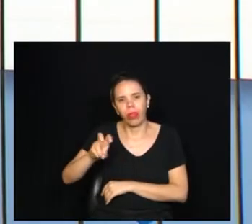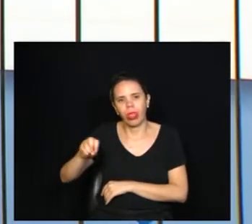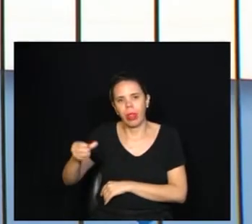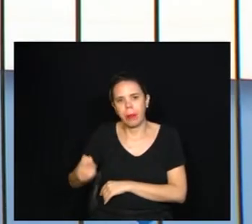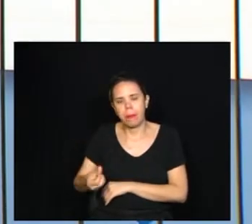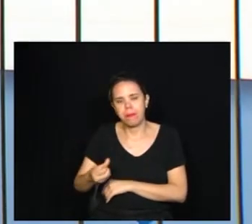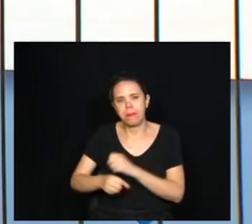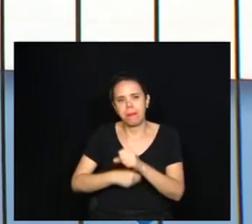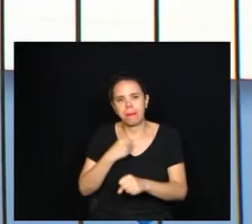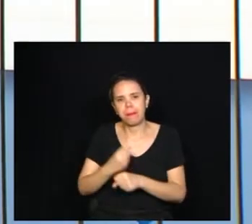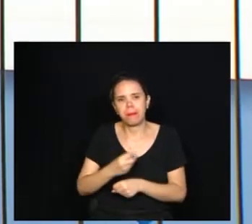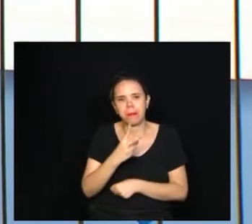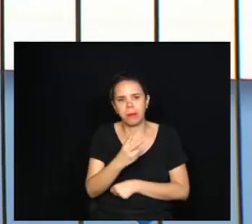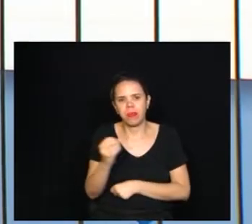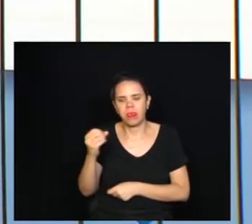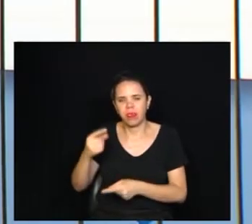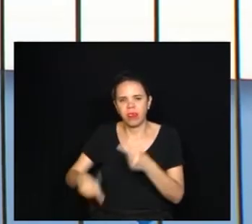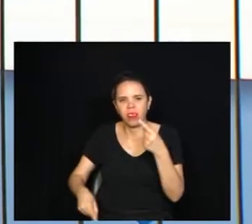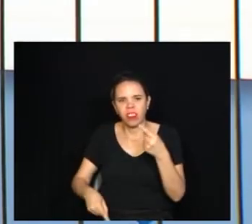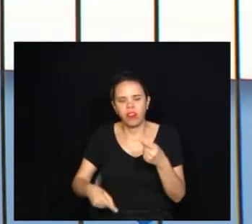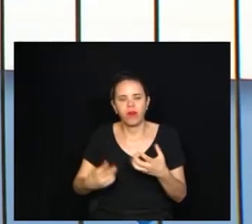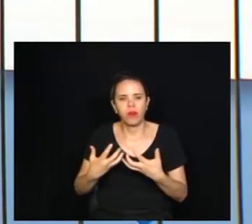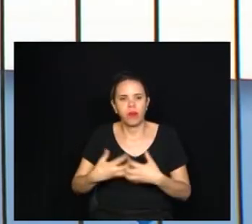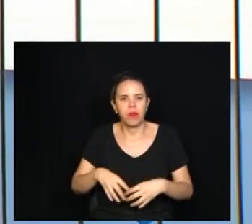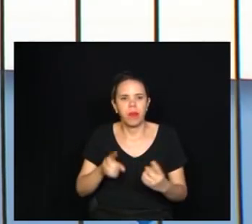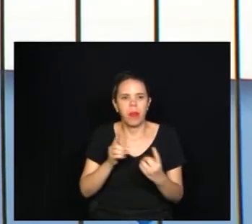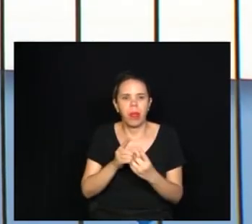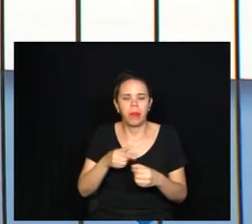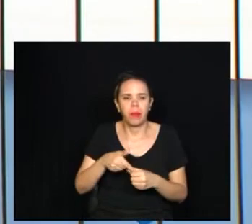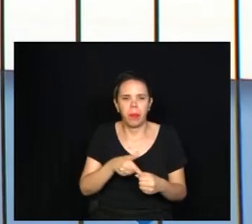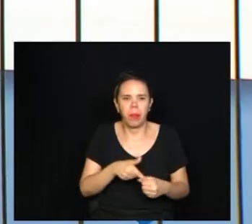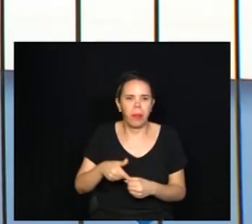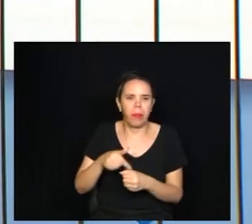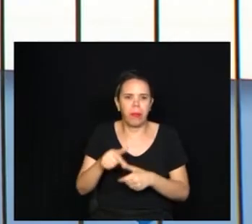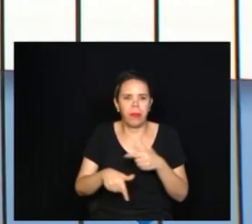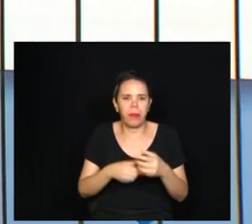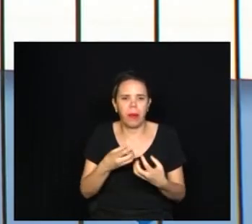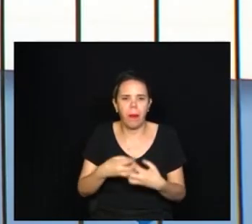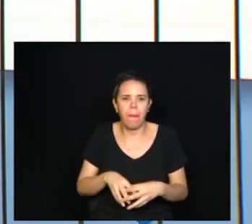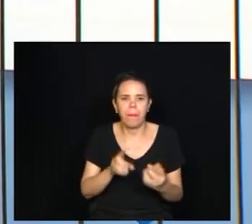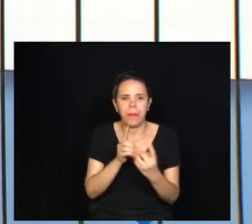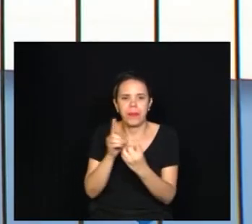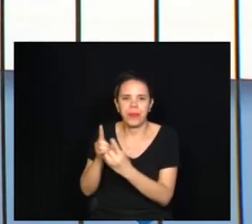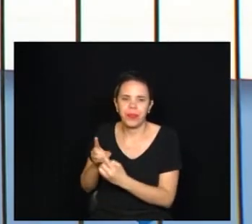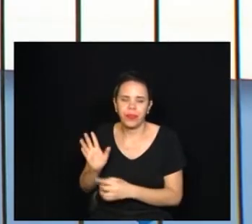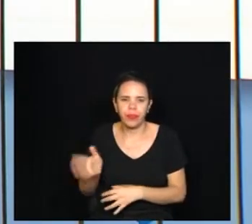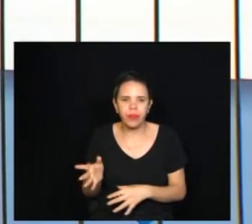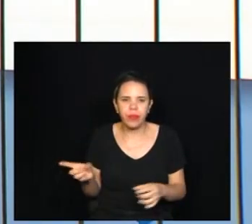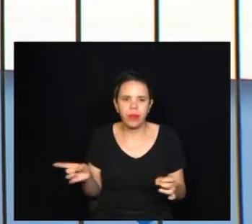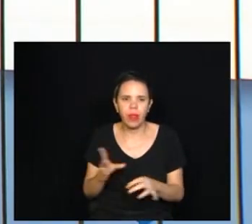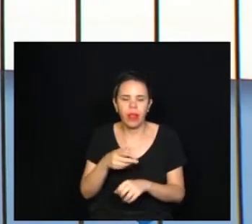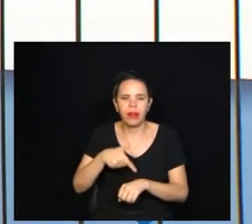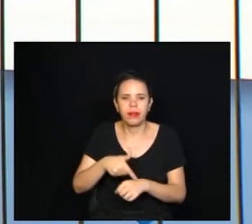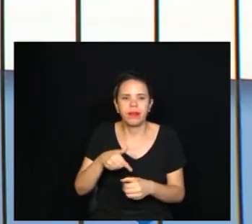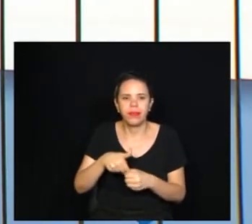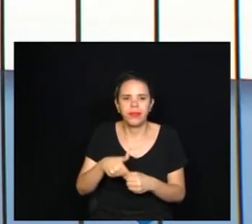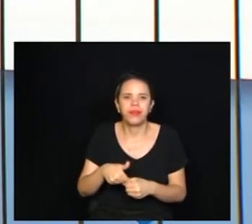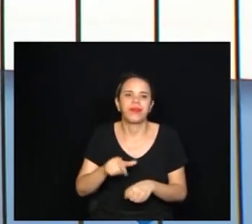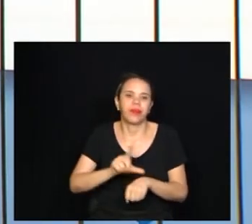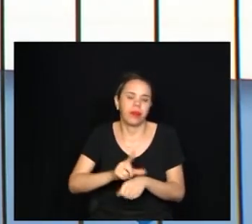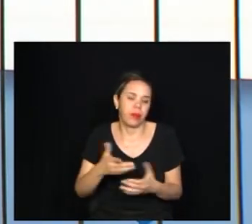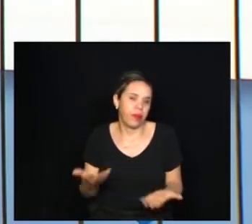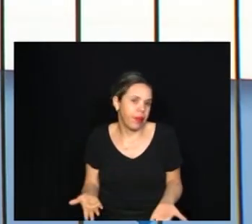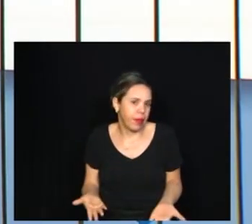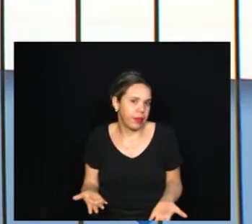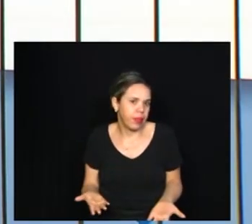9.956 de 2000, que proíbe o funcionamento de bombas de autosserviço nos postos de abastecimento de combustíveis,